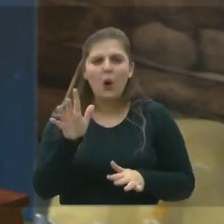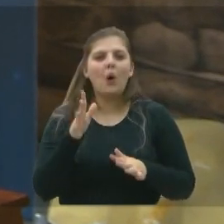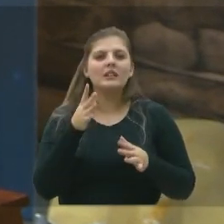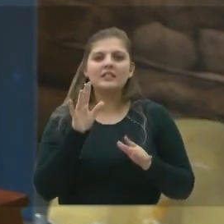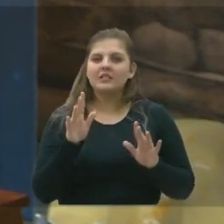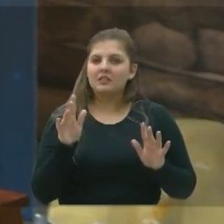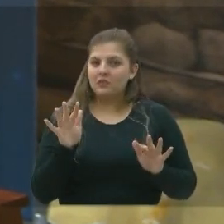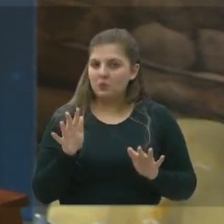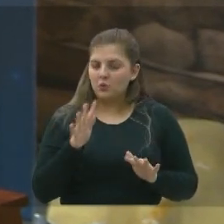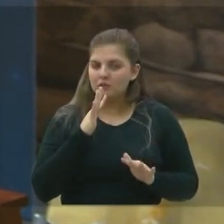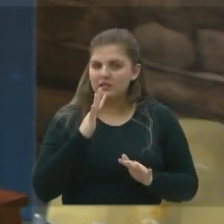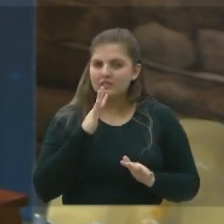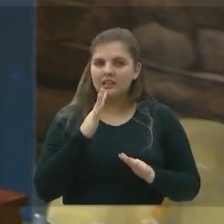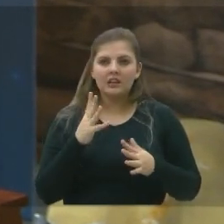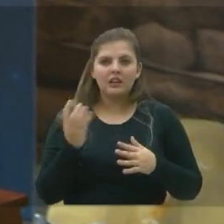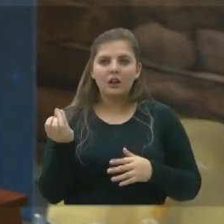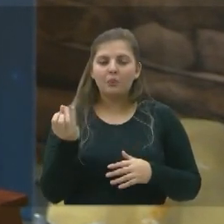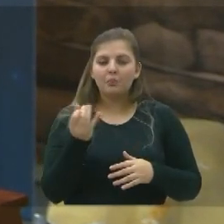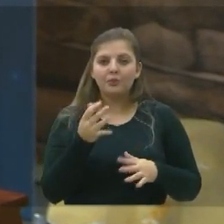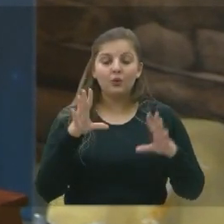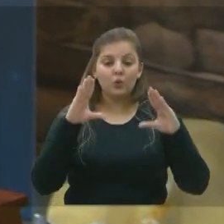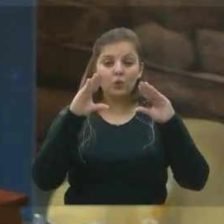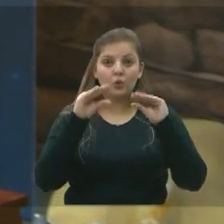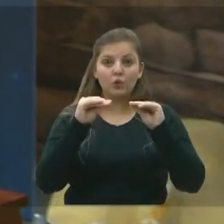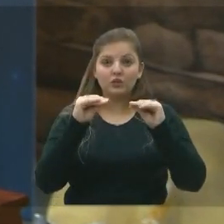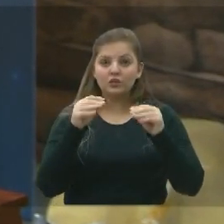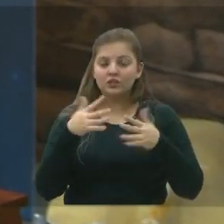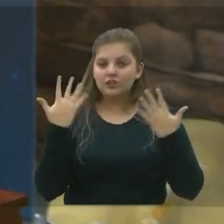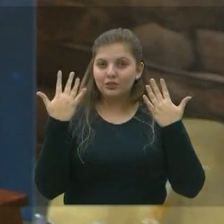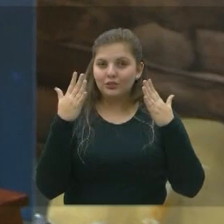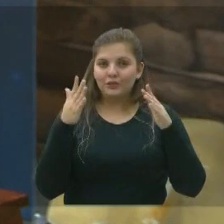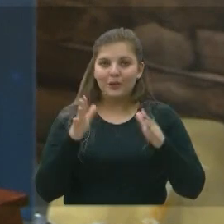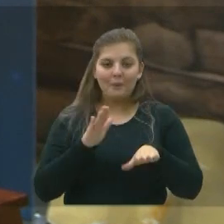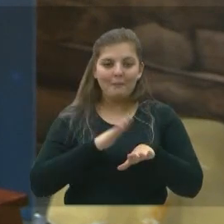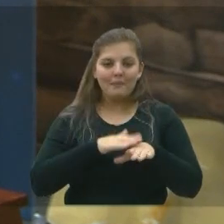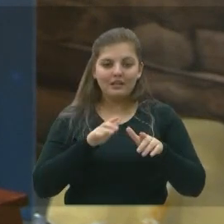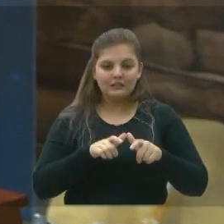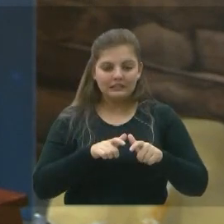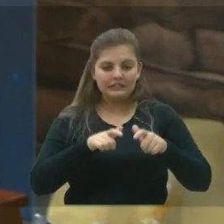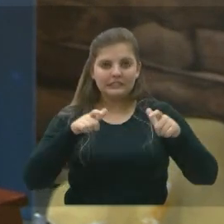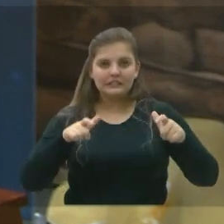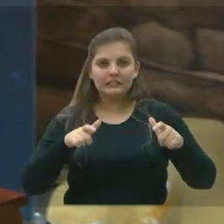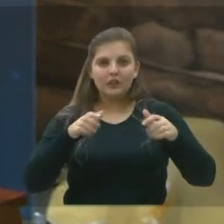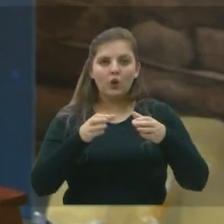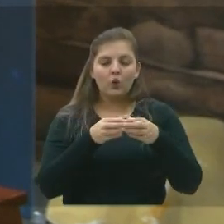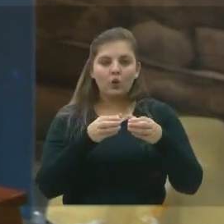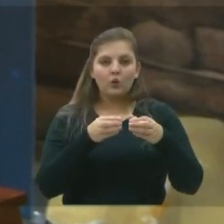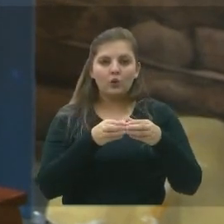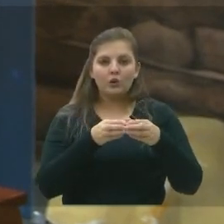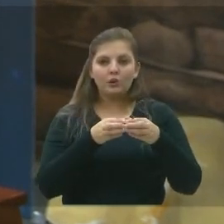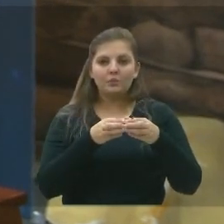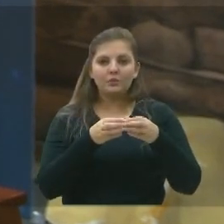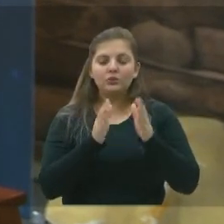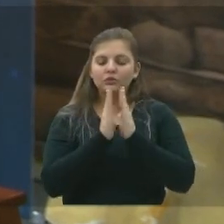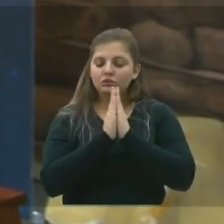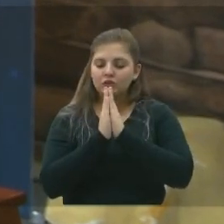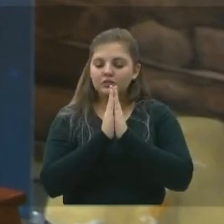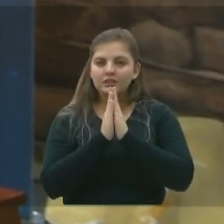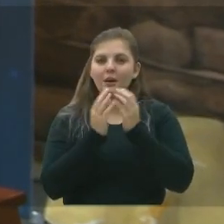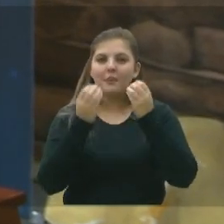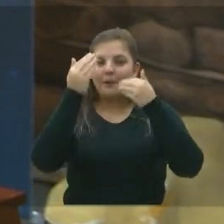mais. Noite de Louvor, o maior grupo de oração da TV brasileira. Obrigado pela sua companhia. Eu te espero na